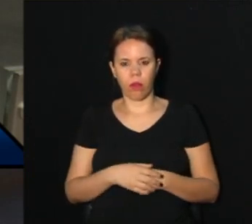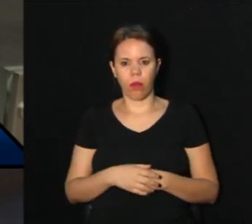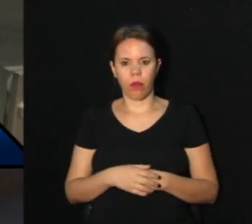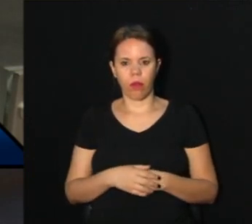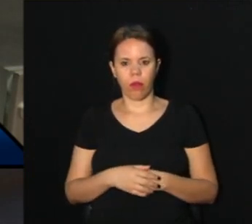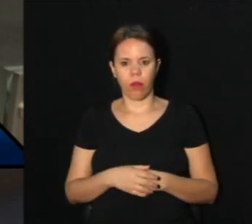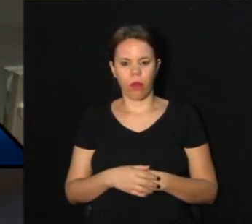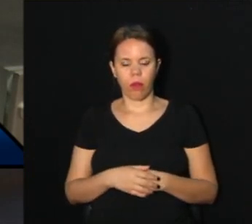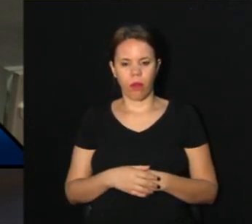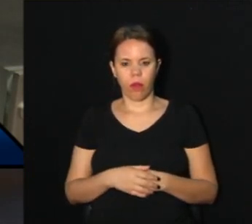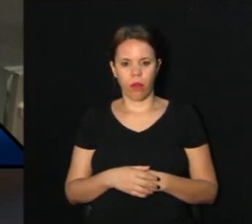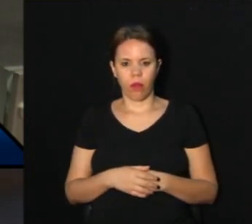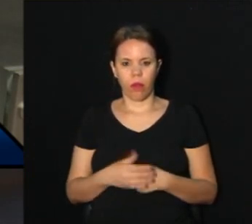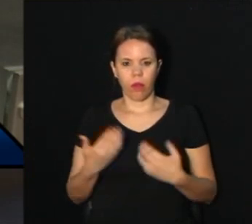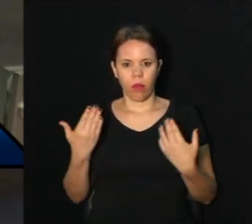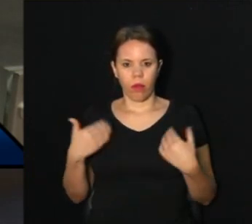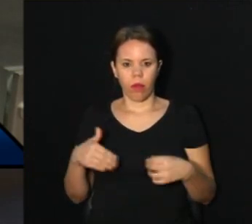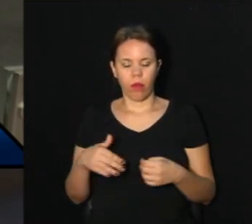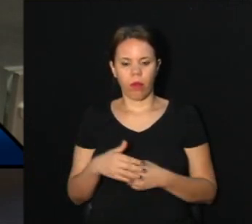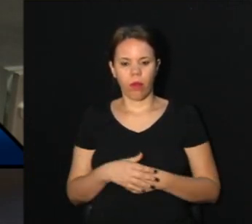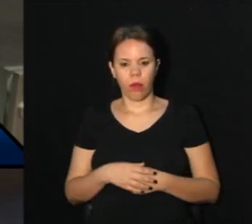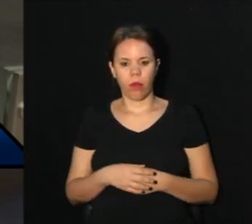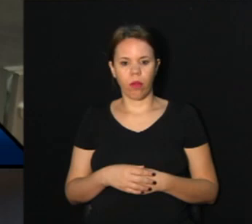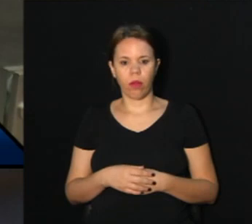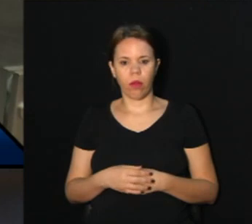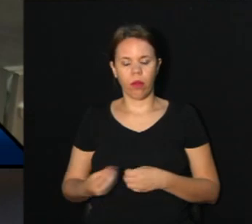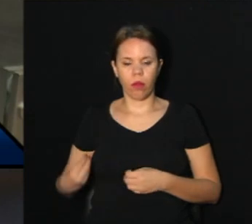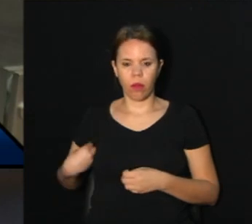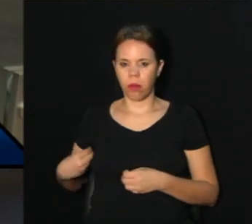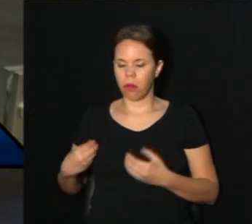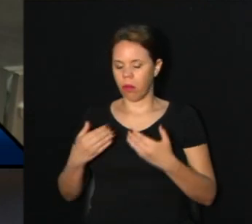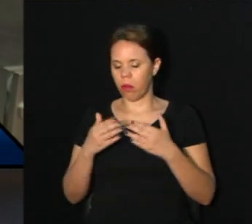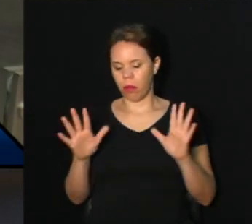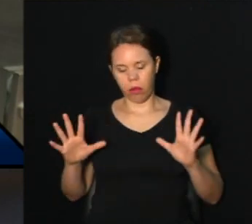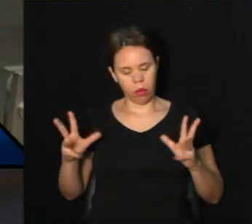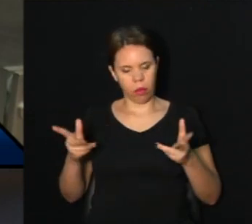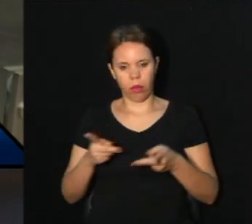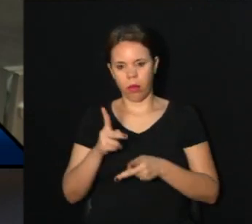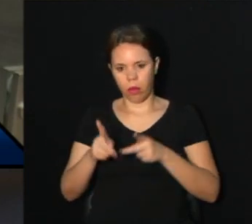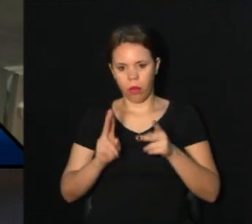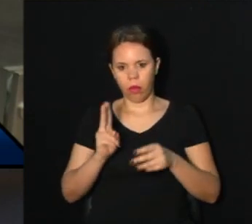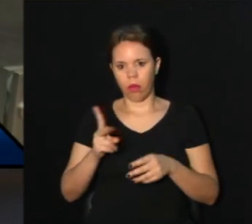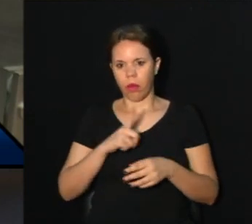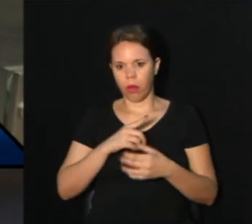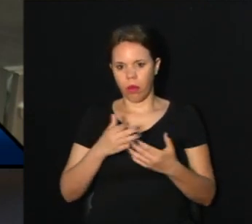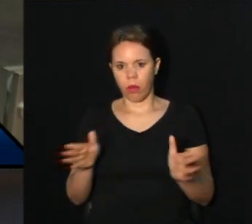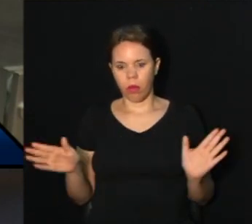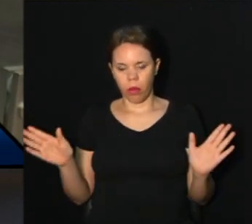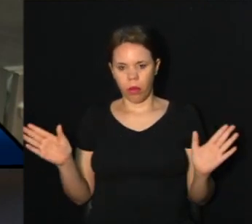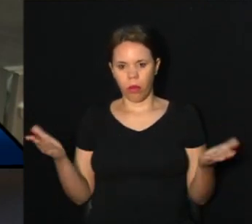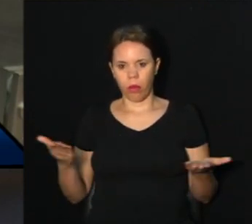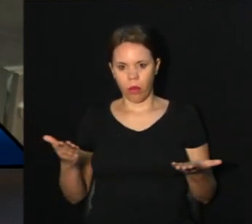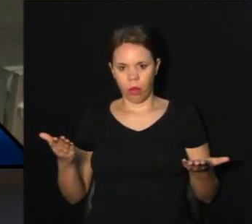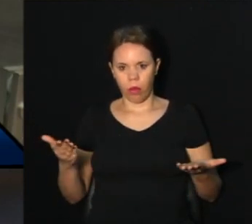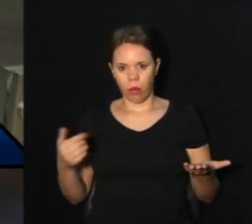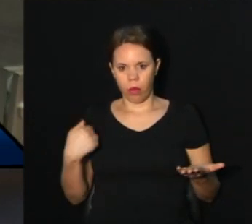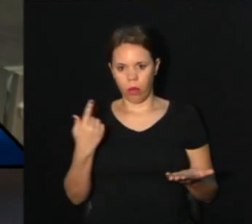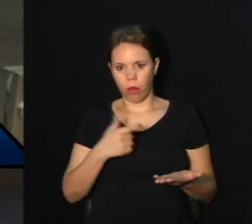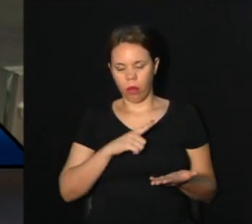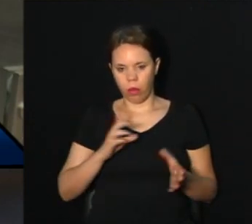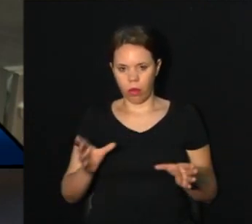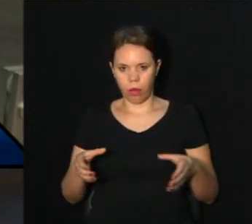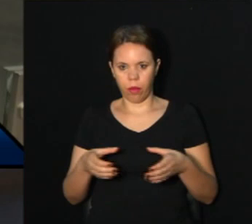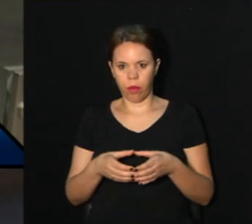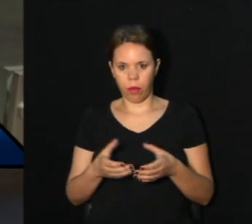Eu estarei aqui à disposição de todos, como sempre estive, mas hoje, como nós estamos na